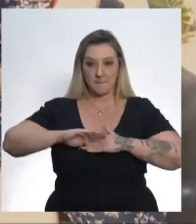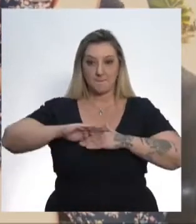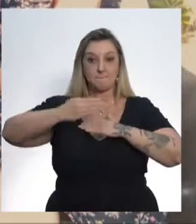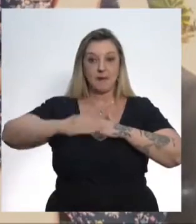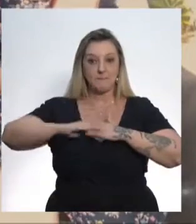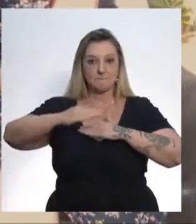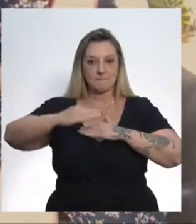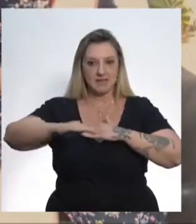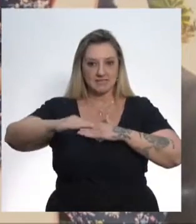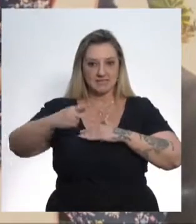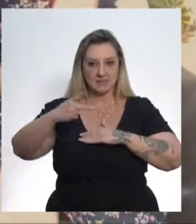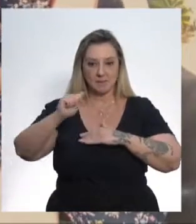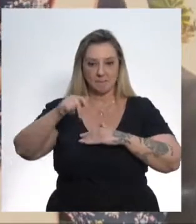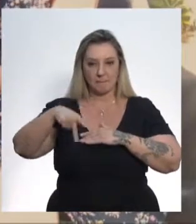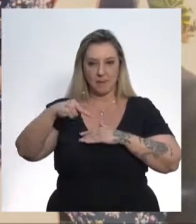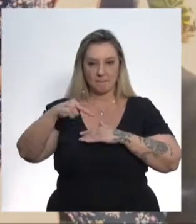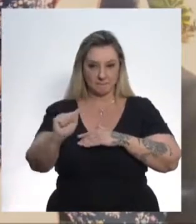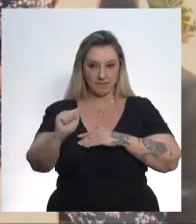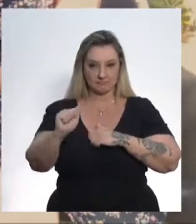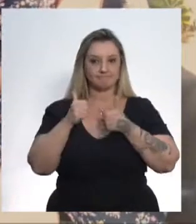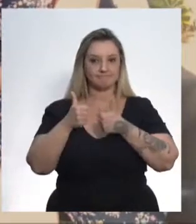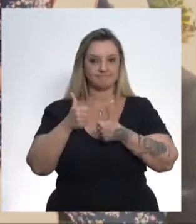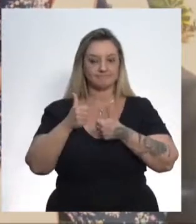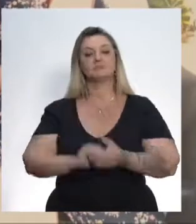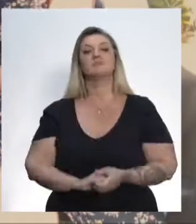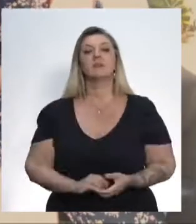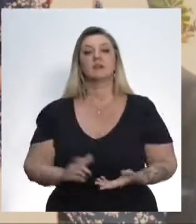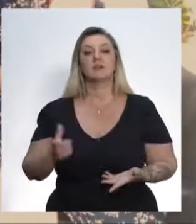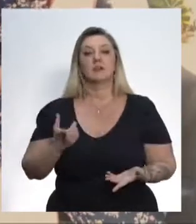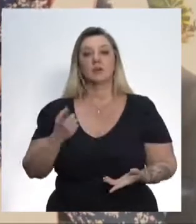Pampa, muito bem. E por fim nós